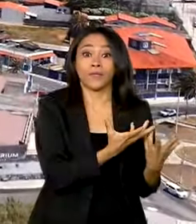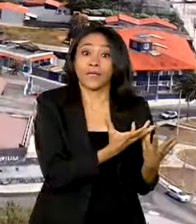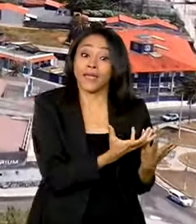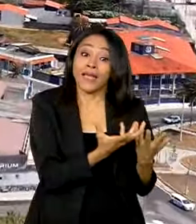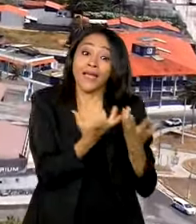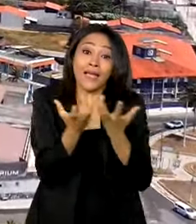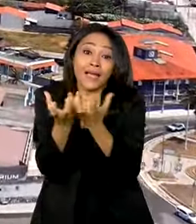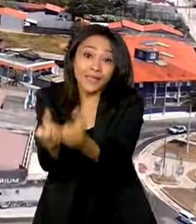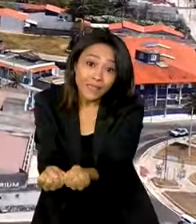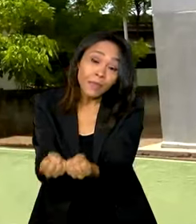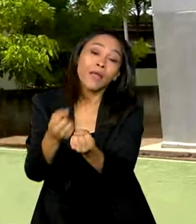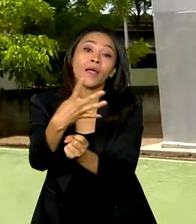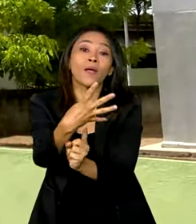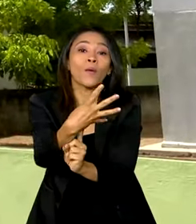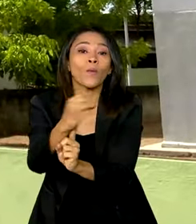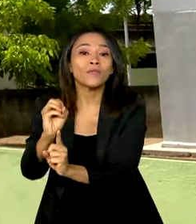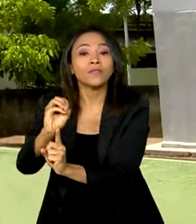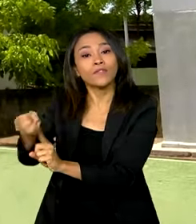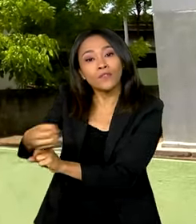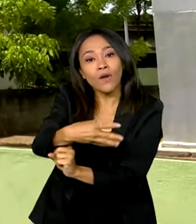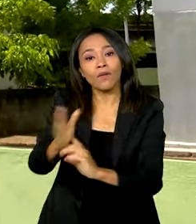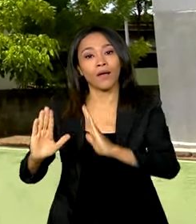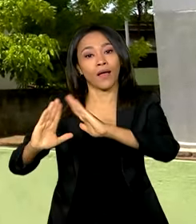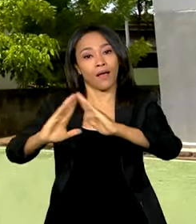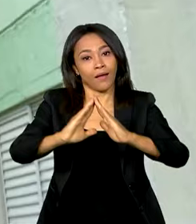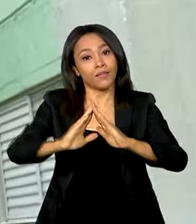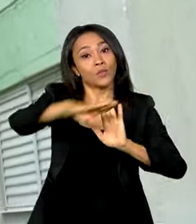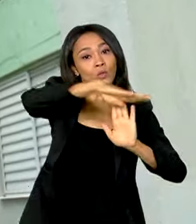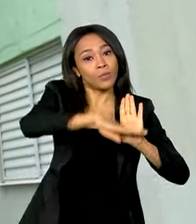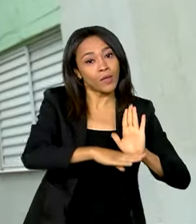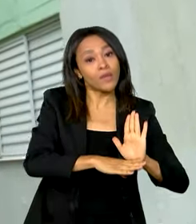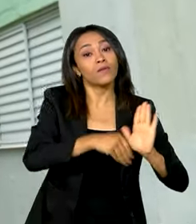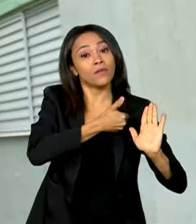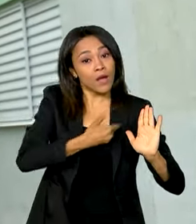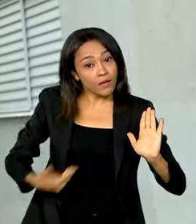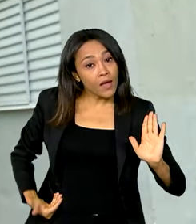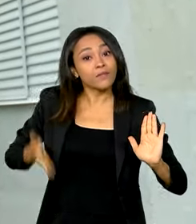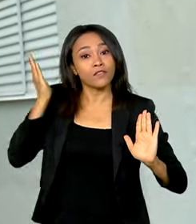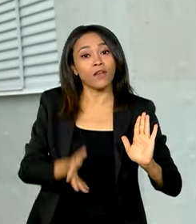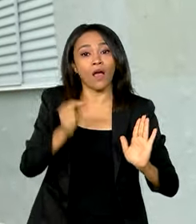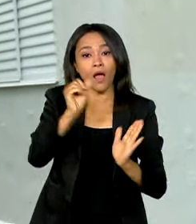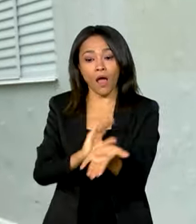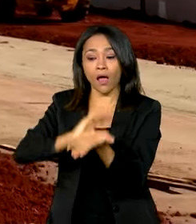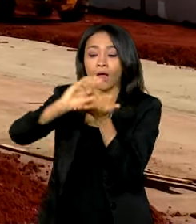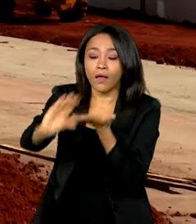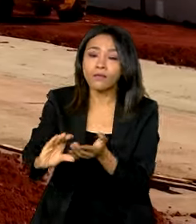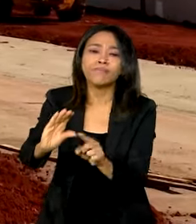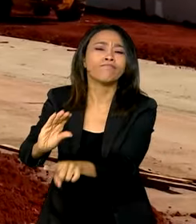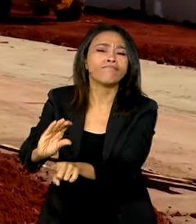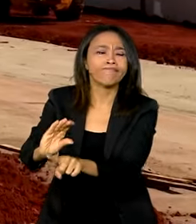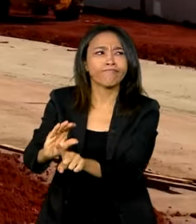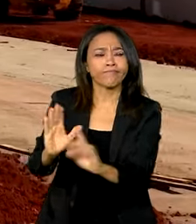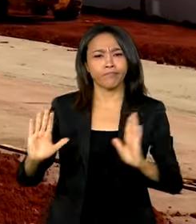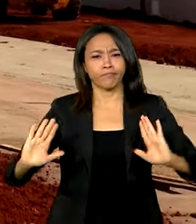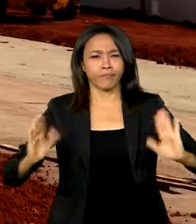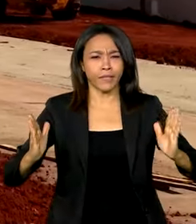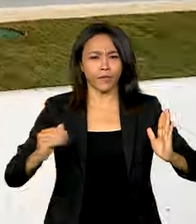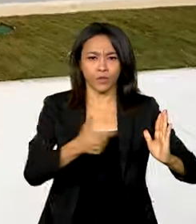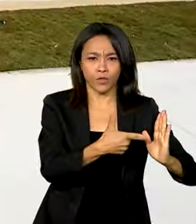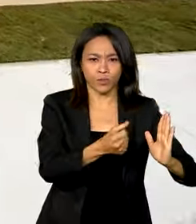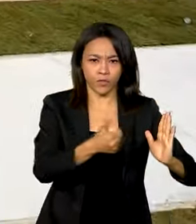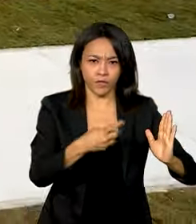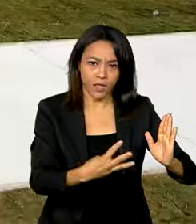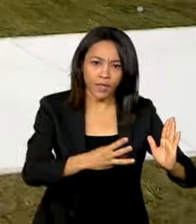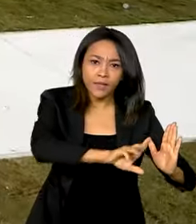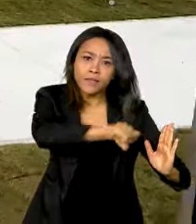400 novas moradias do Minha Casa Minha Vida. O programa já investiu na cidade entre 2023